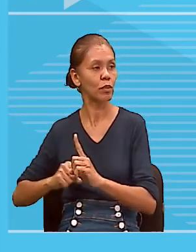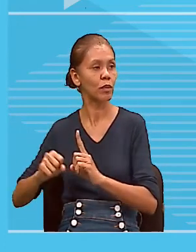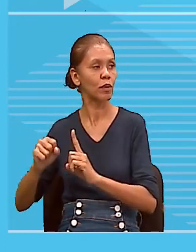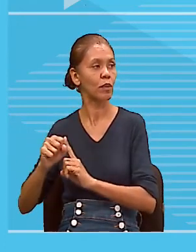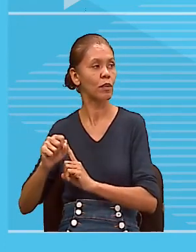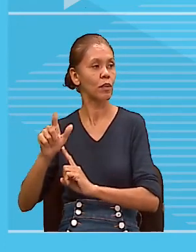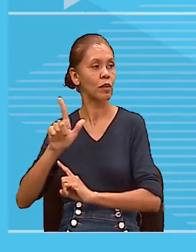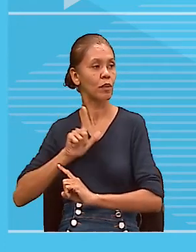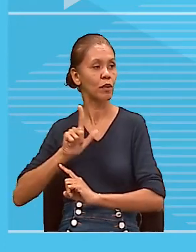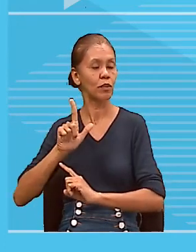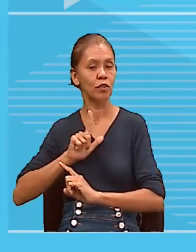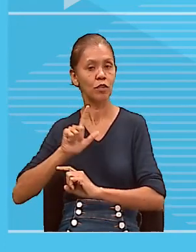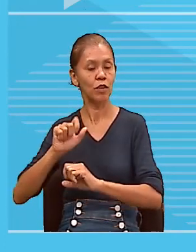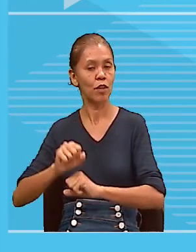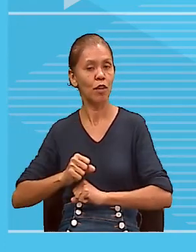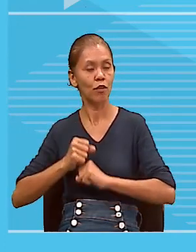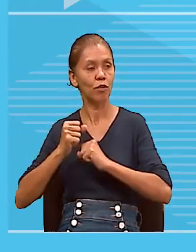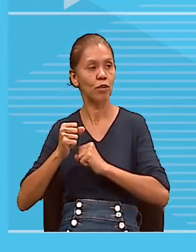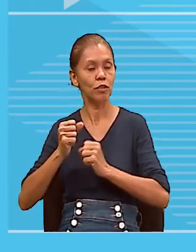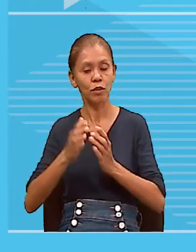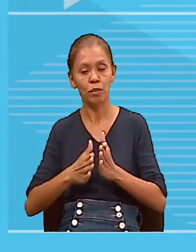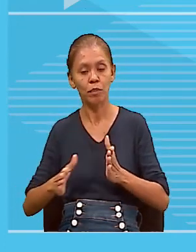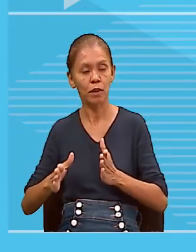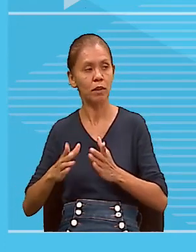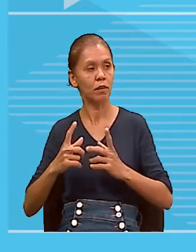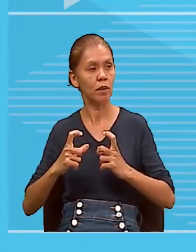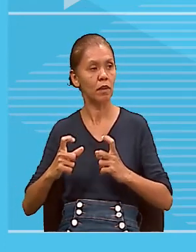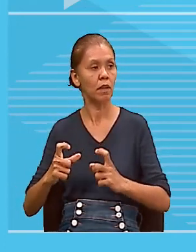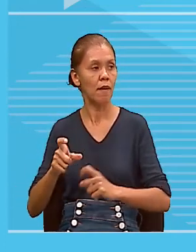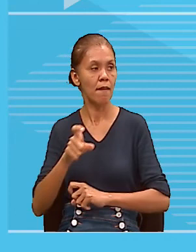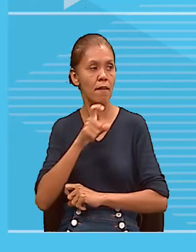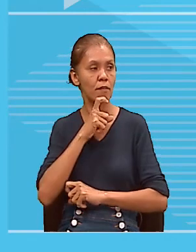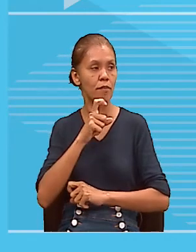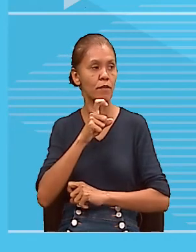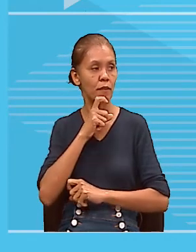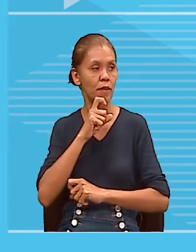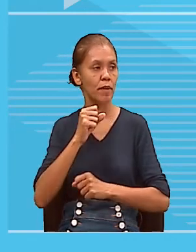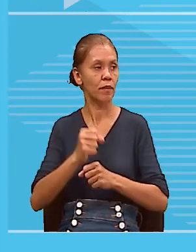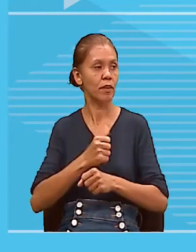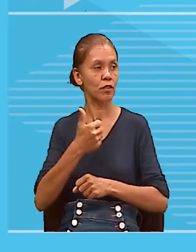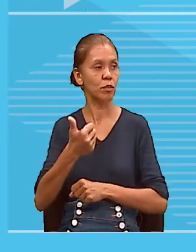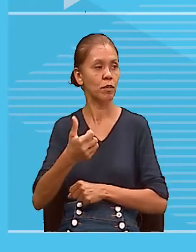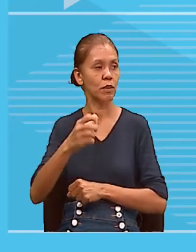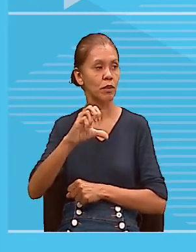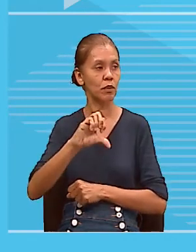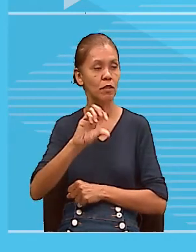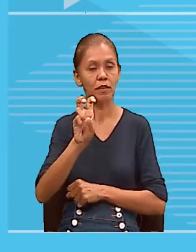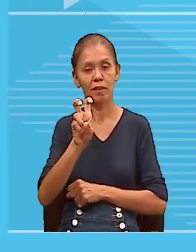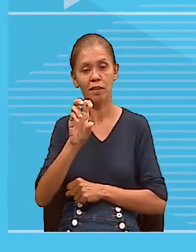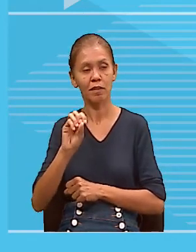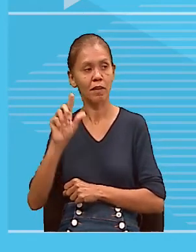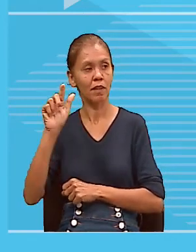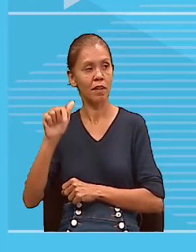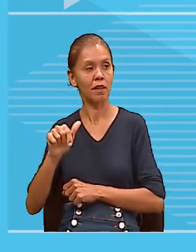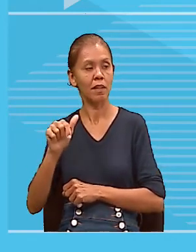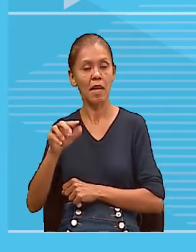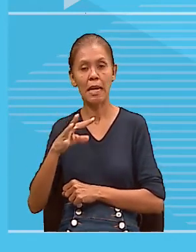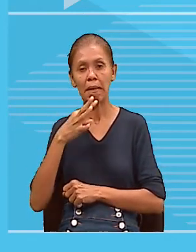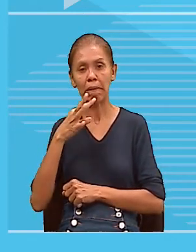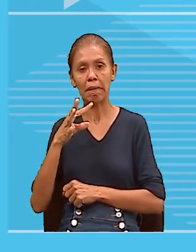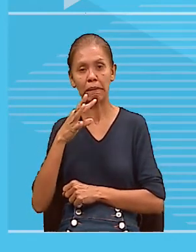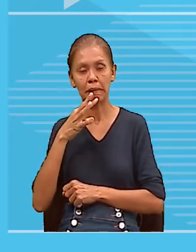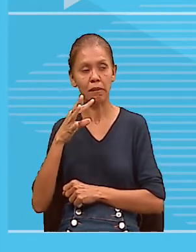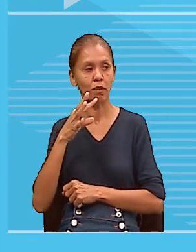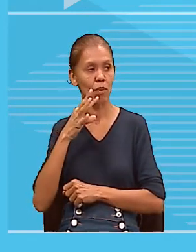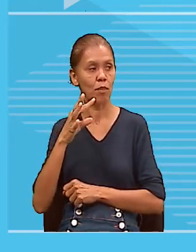Guerra Fria e a década de 50 vai ser chamada Aqui o anos dourados não vou fazer